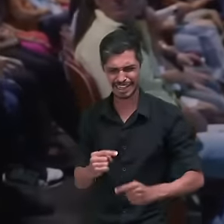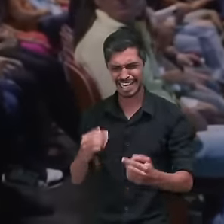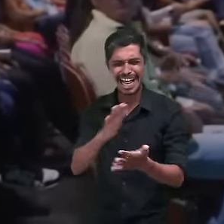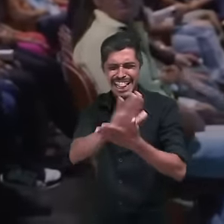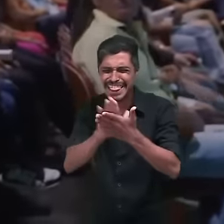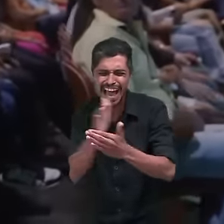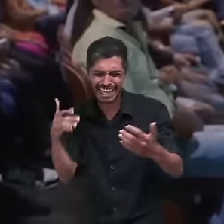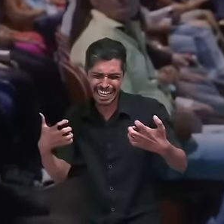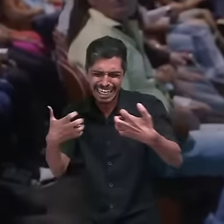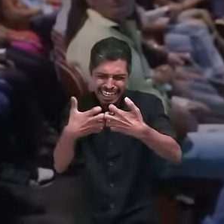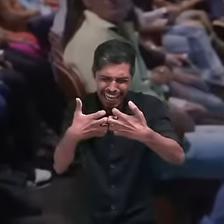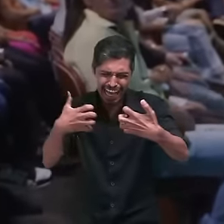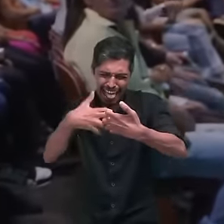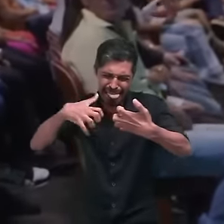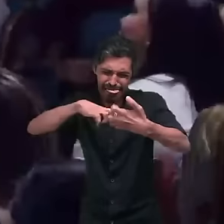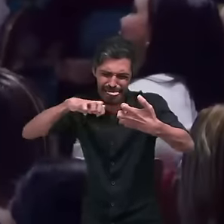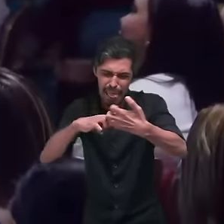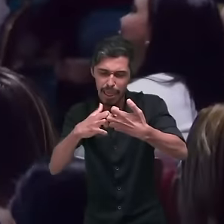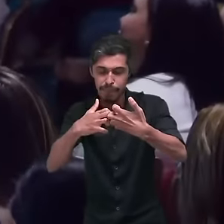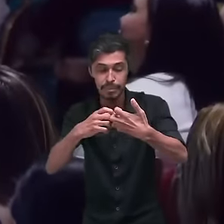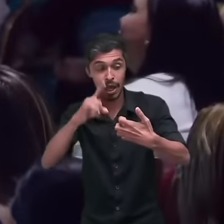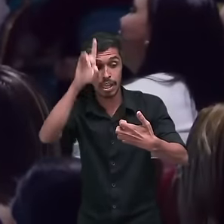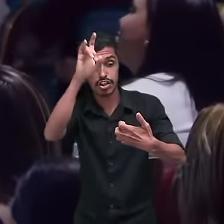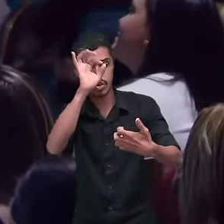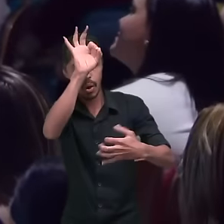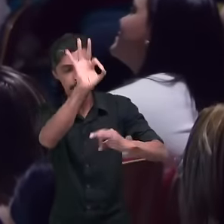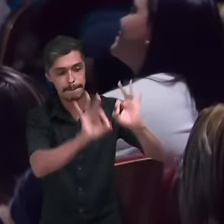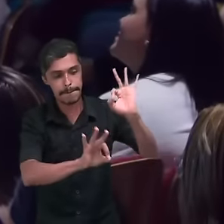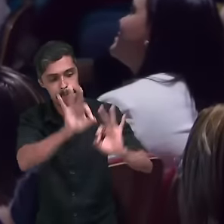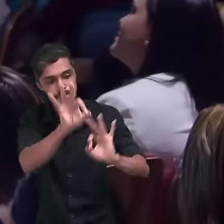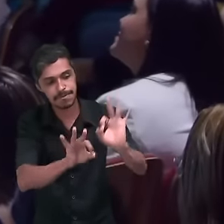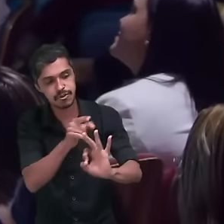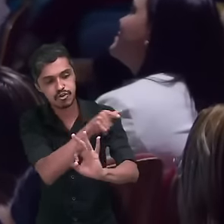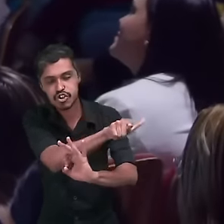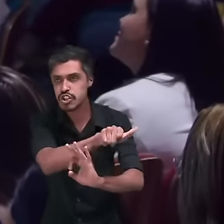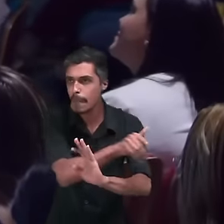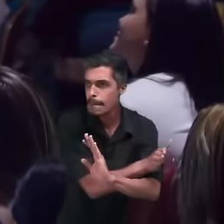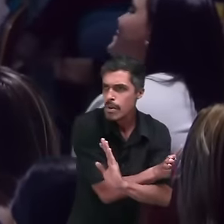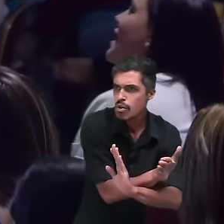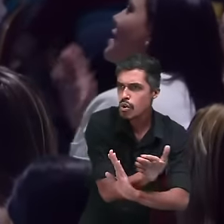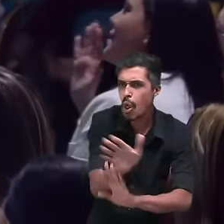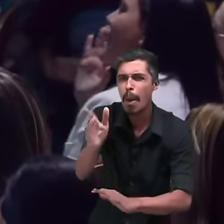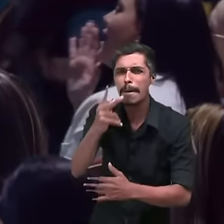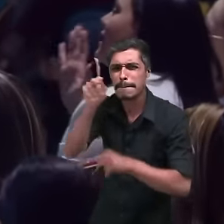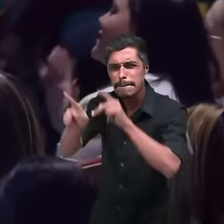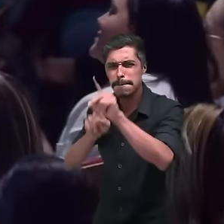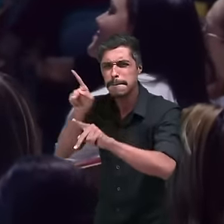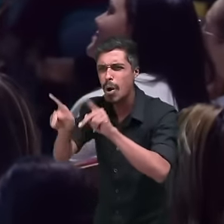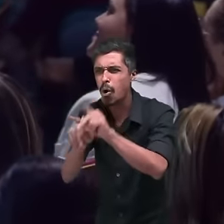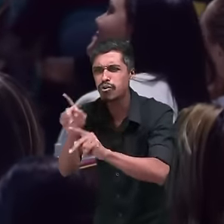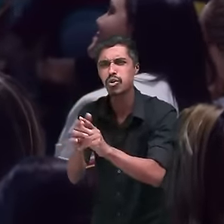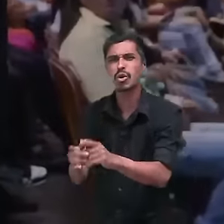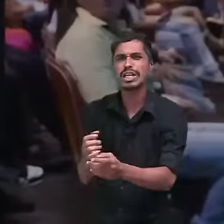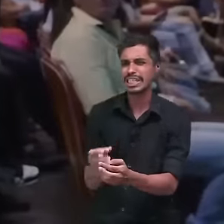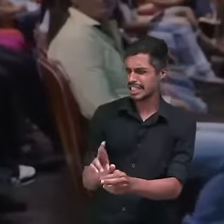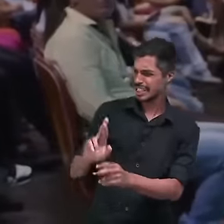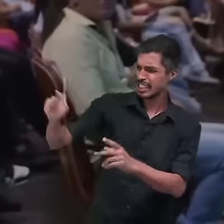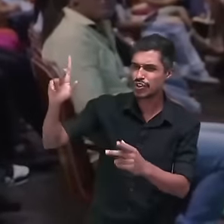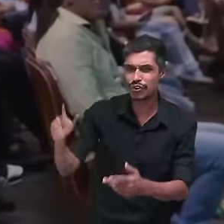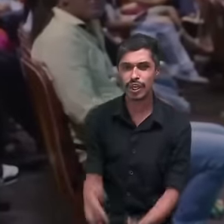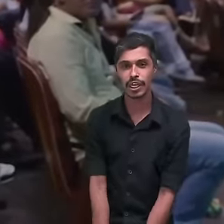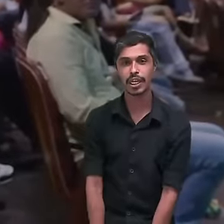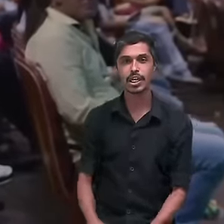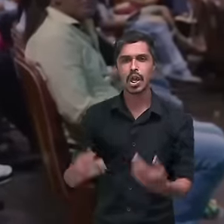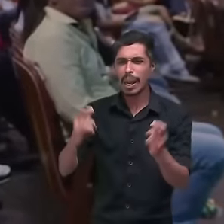nada, era Deus te preparando para alcançar um povo improvável. Deus te escolheu para pescar